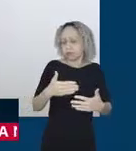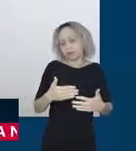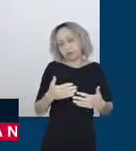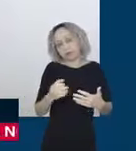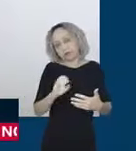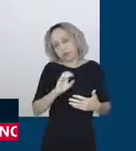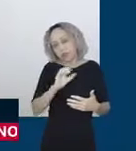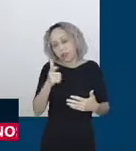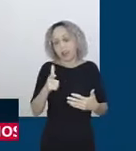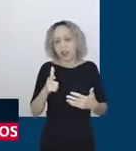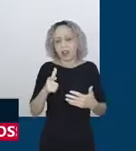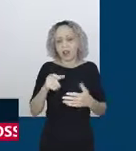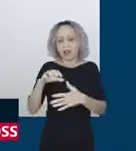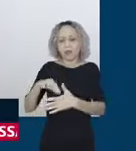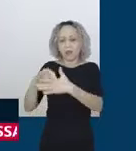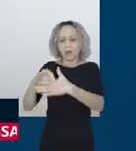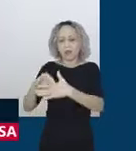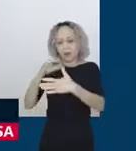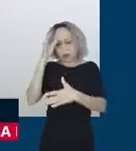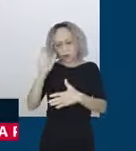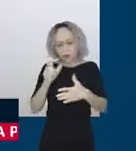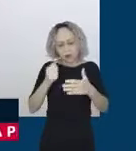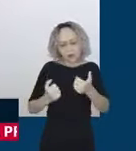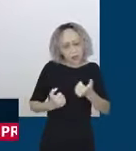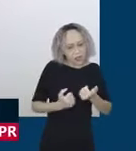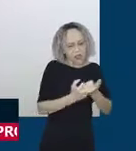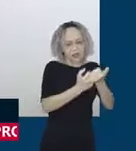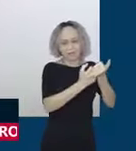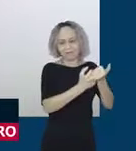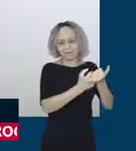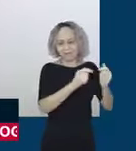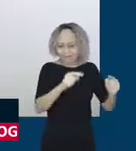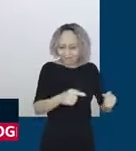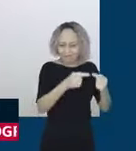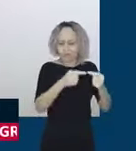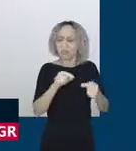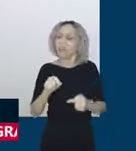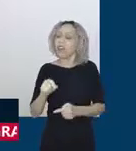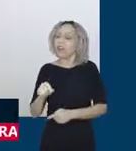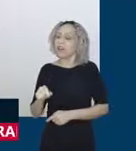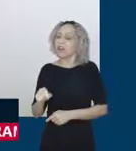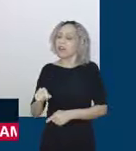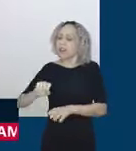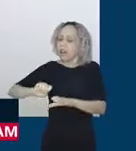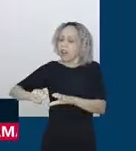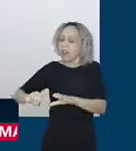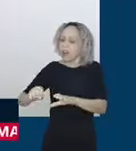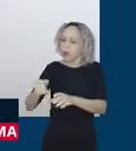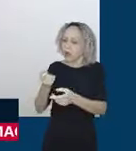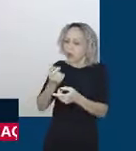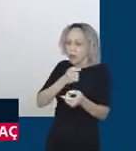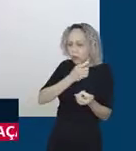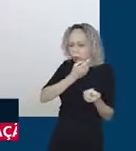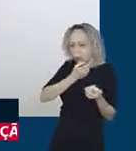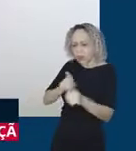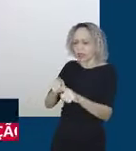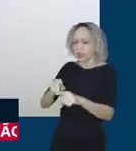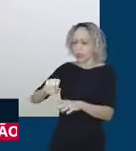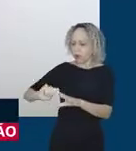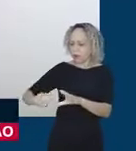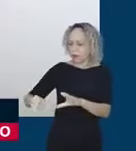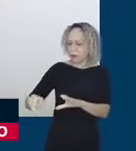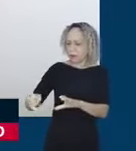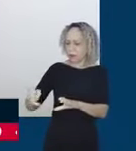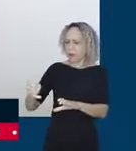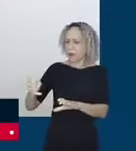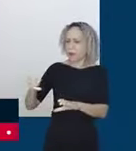de inúmeros líderes também, que é a questão do juro. Nós temos a taxa de juro mais alta do mundo. Como é que você, com uma taxa